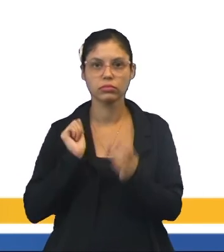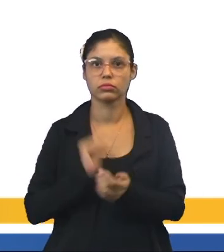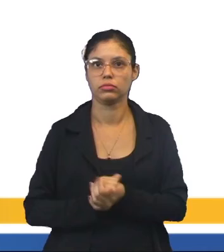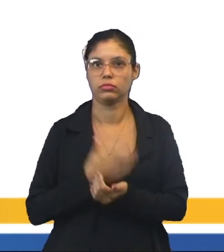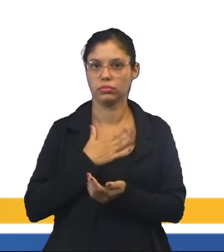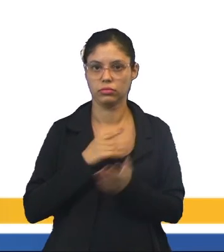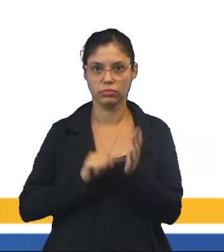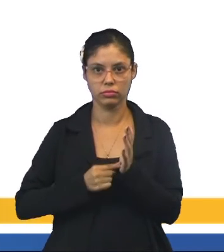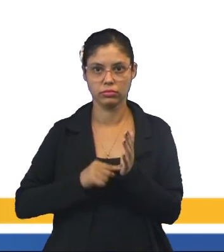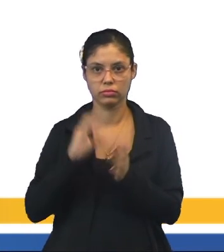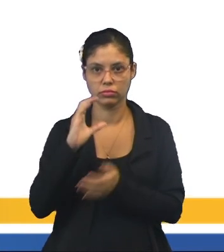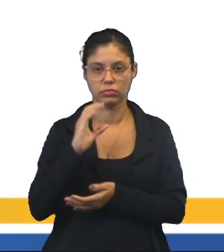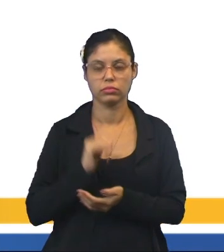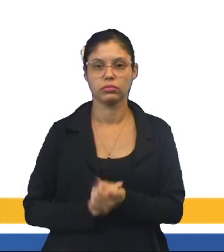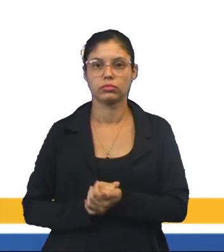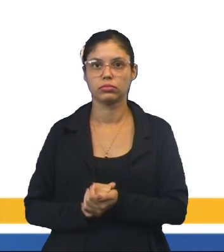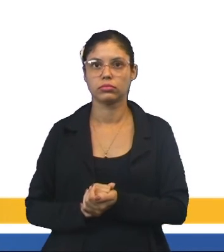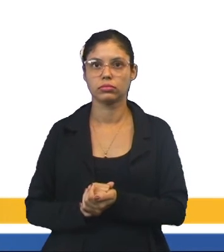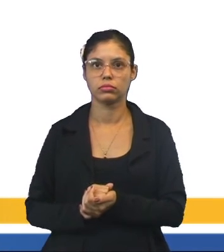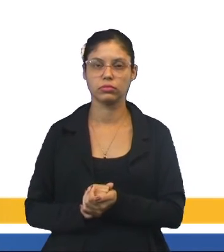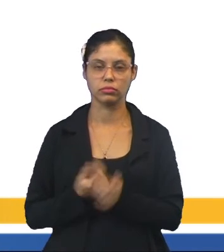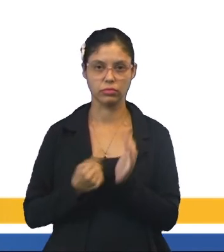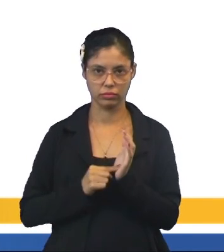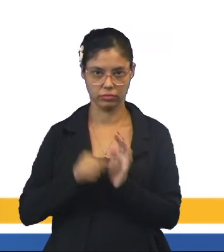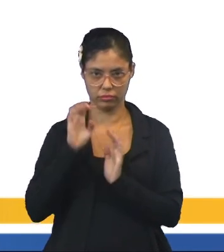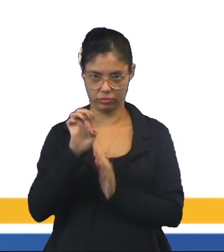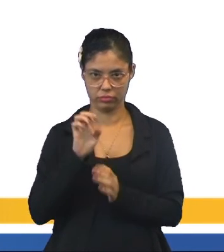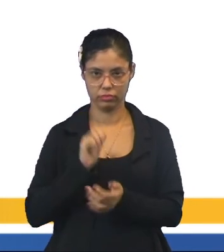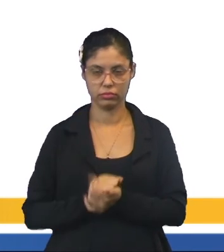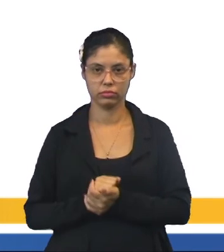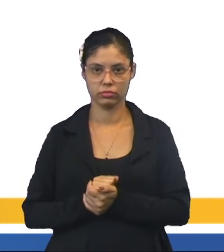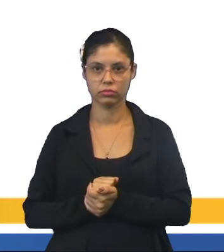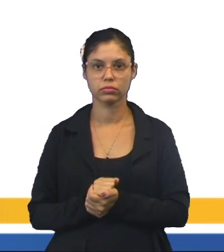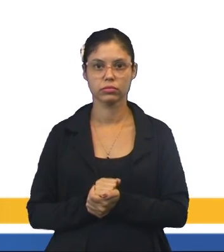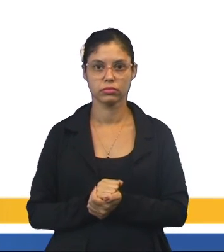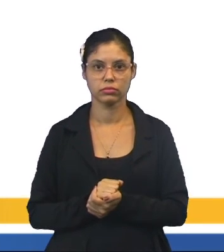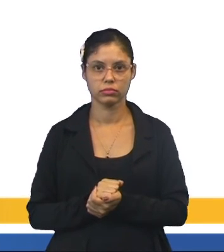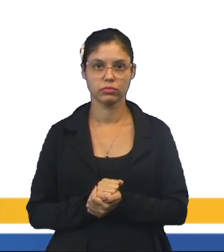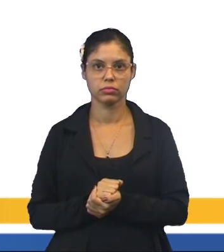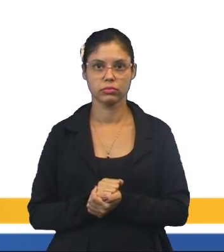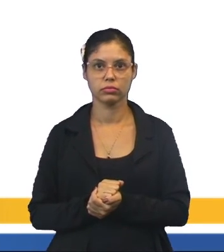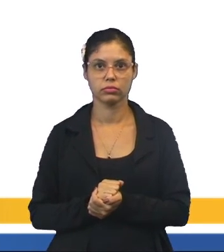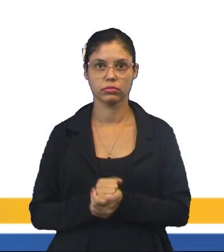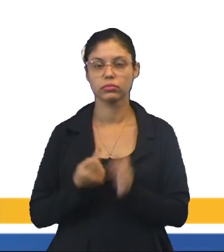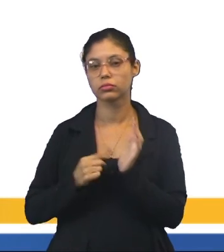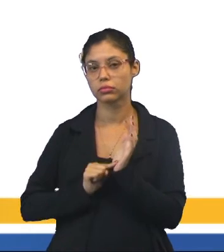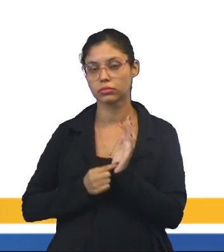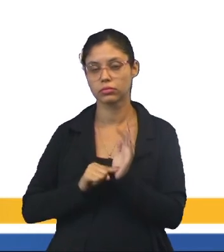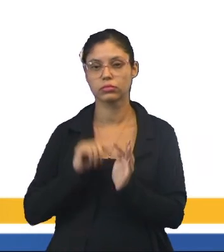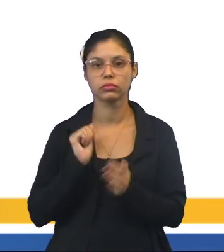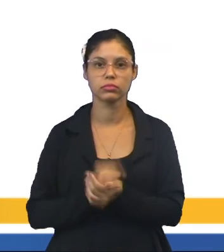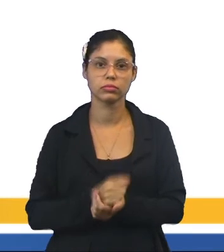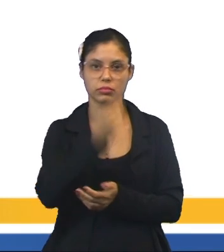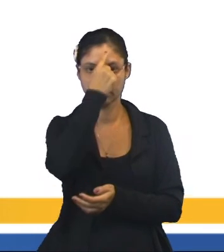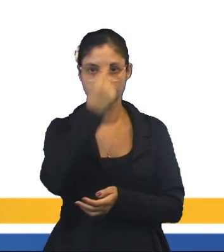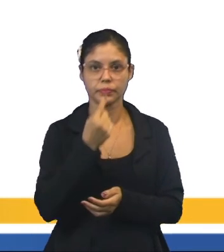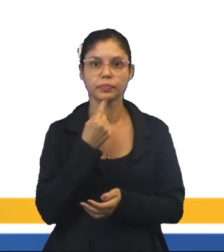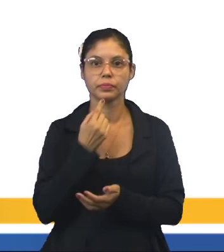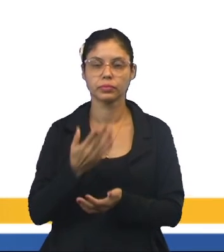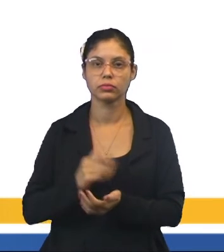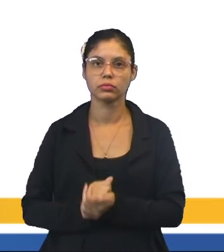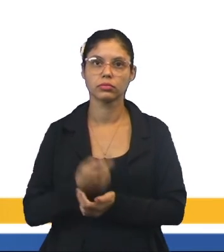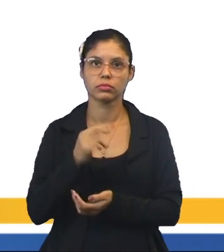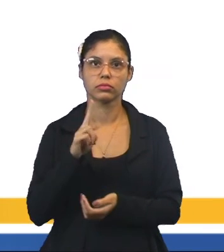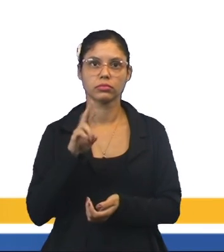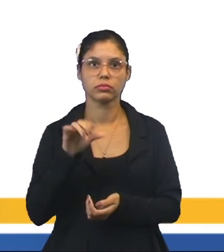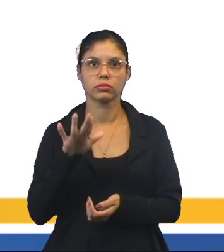meu ponto C e o ponto E, tá? Que ele é bem tocado na imagem da